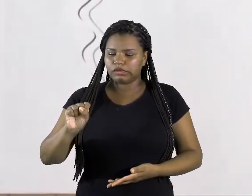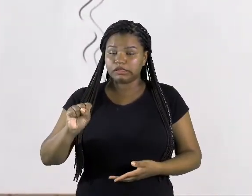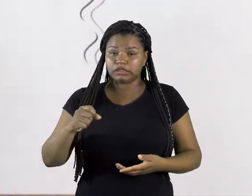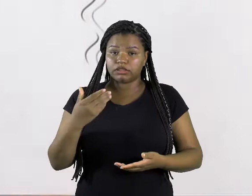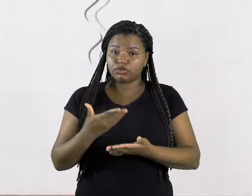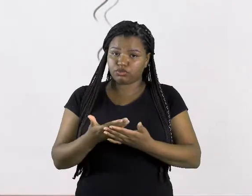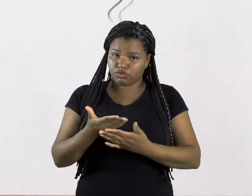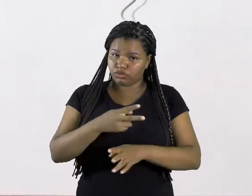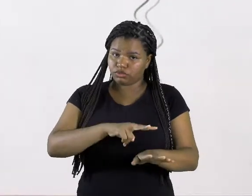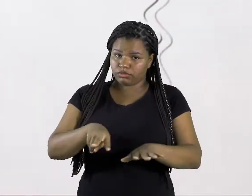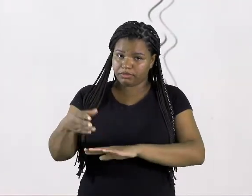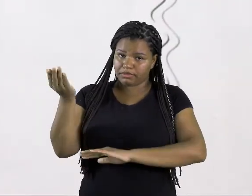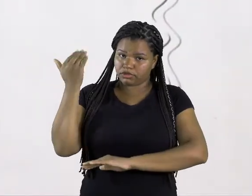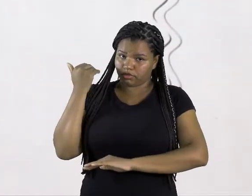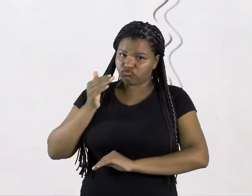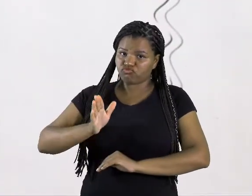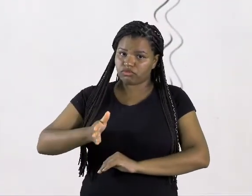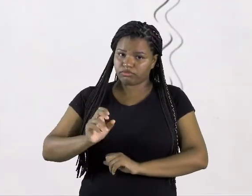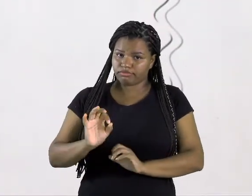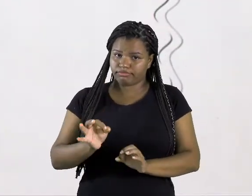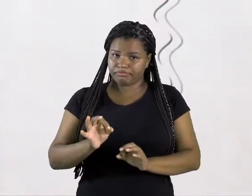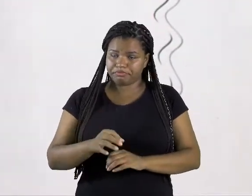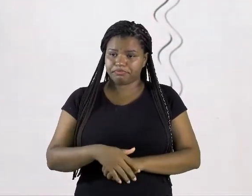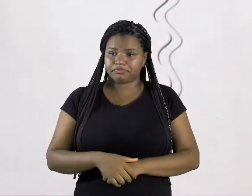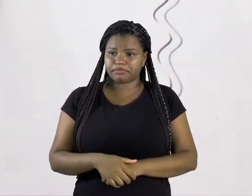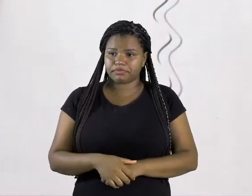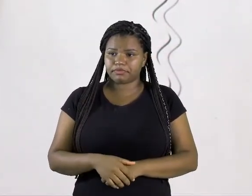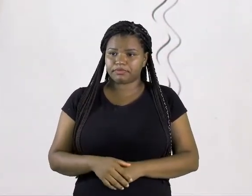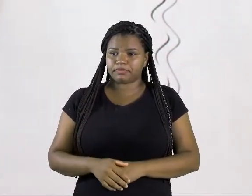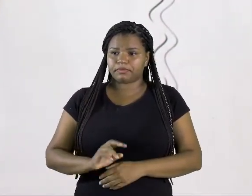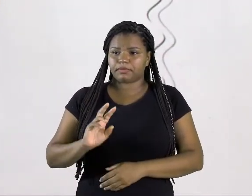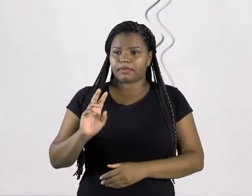Bom, o que diz o Teorema de Pitágoras? A hipotenusa